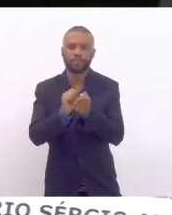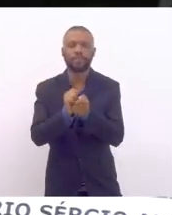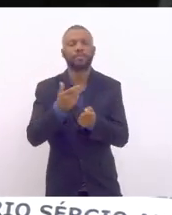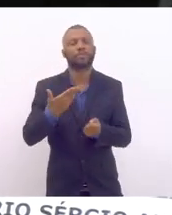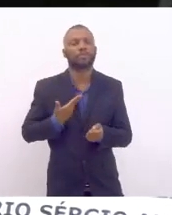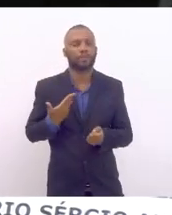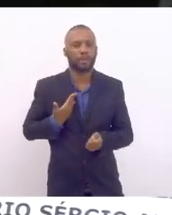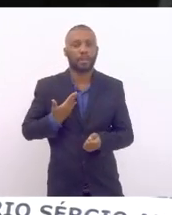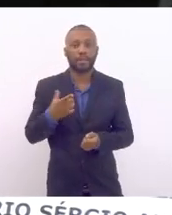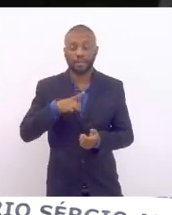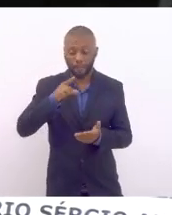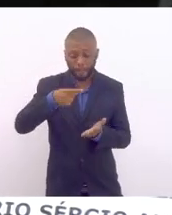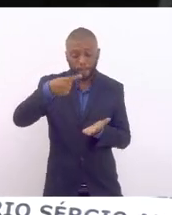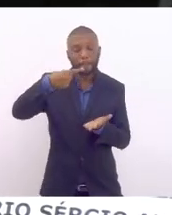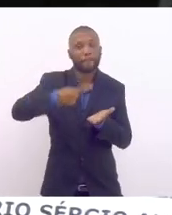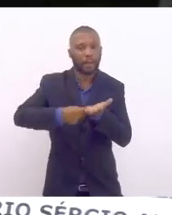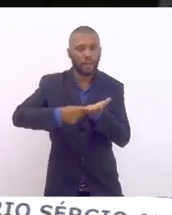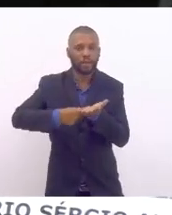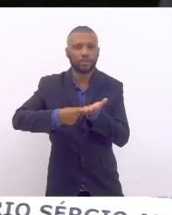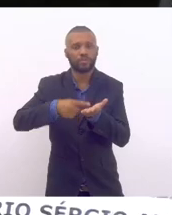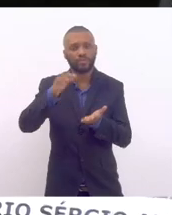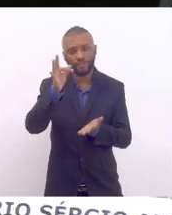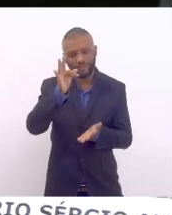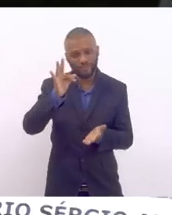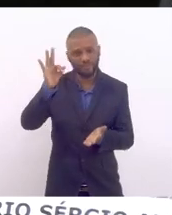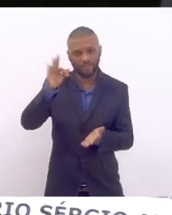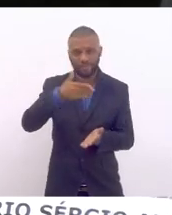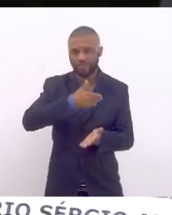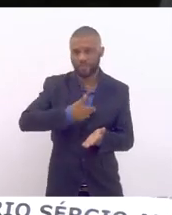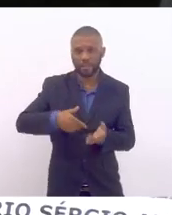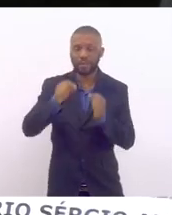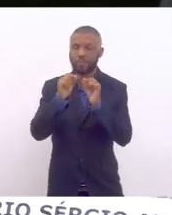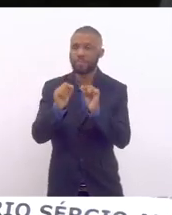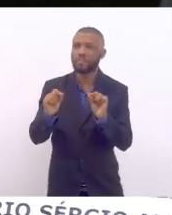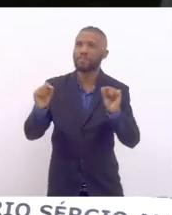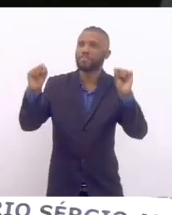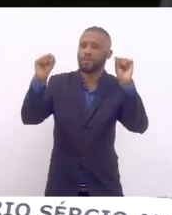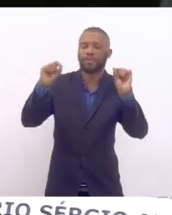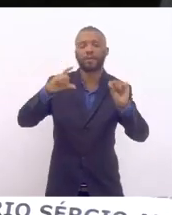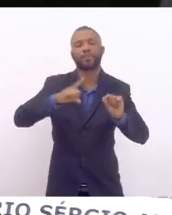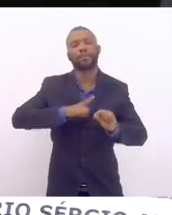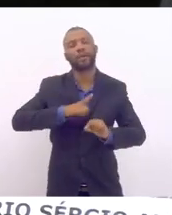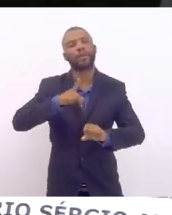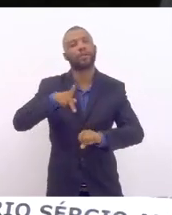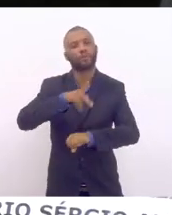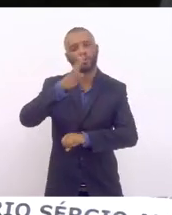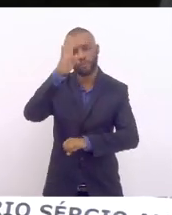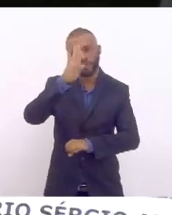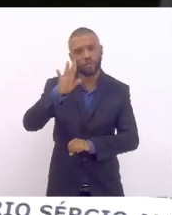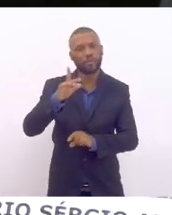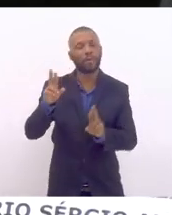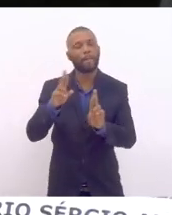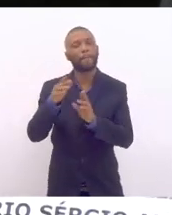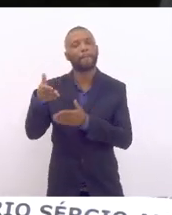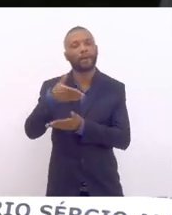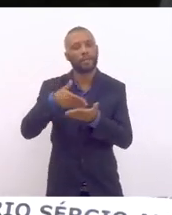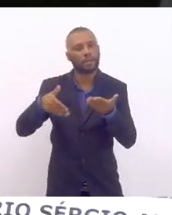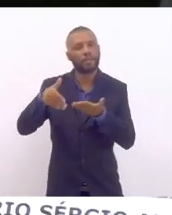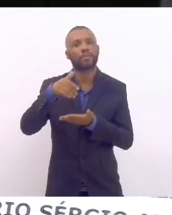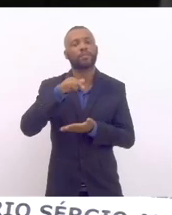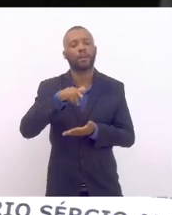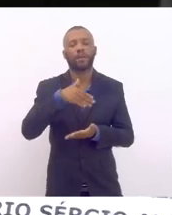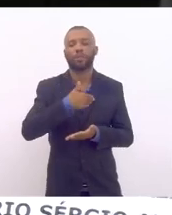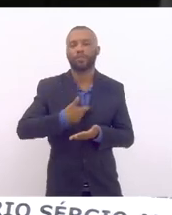Esse é o verdadeiro pacto federativo existentes nesse país nós temos uma relação do da